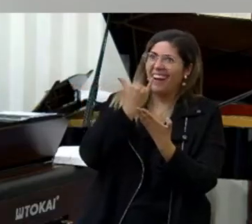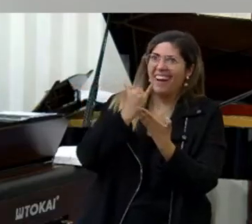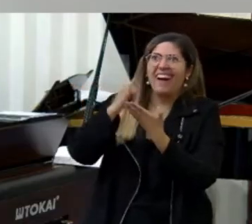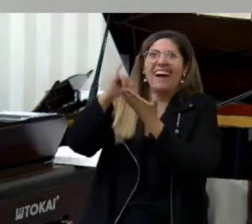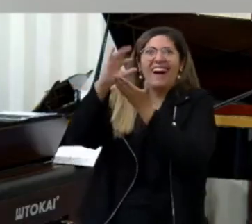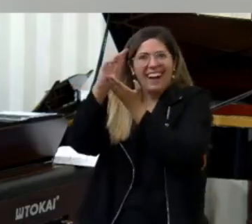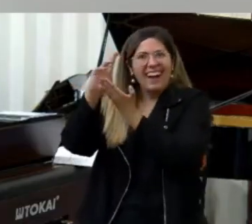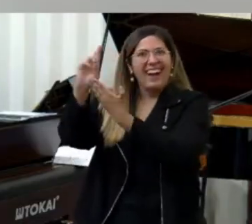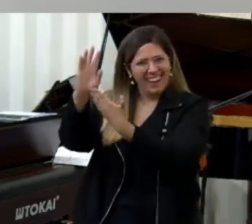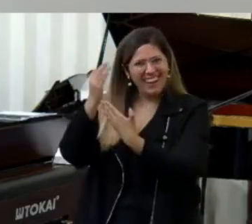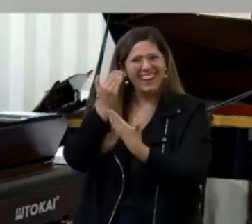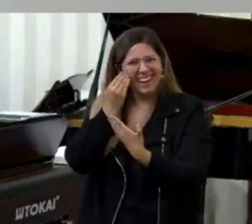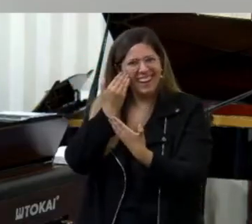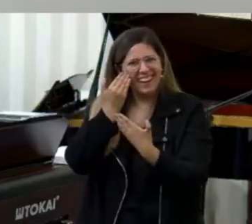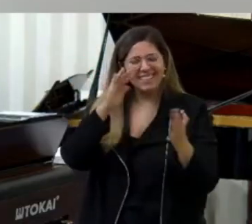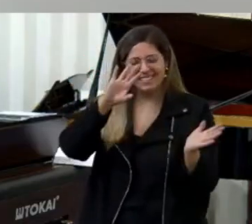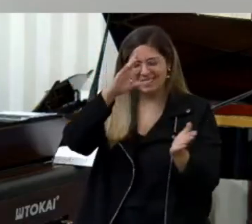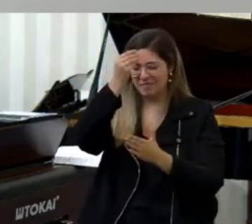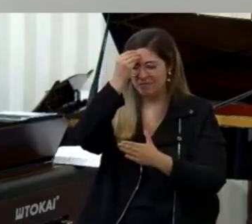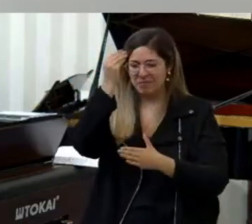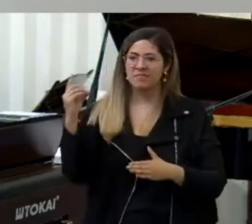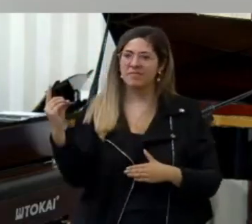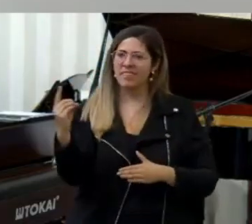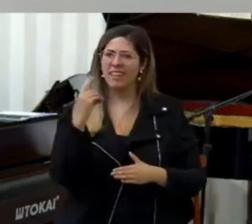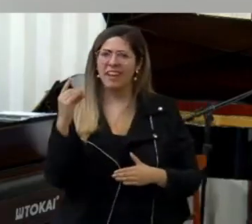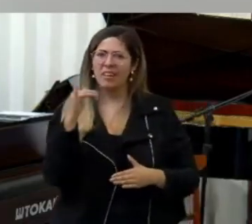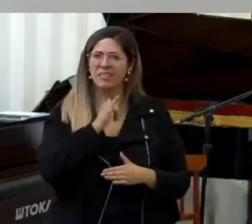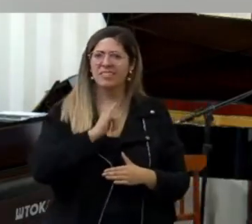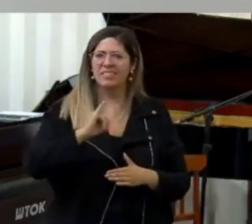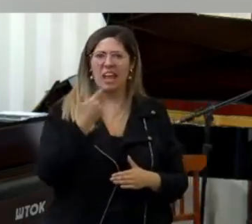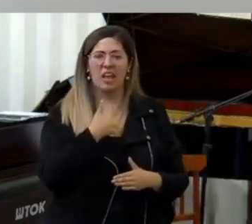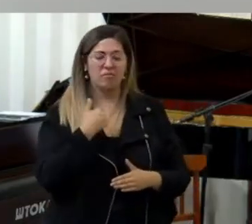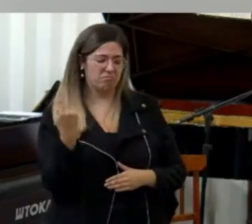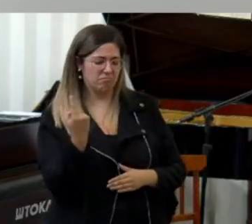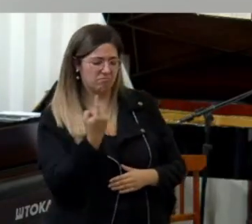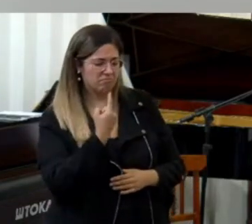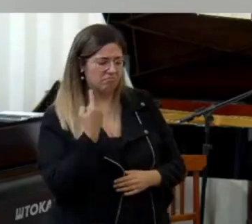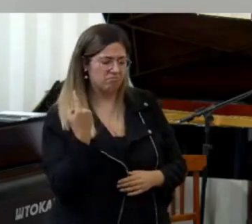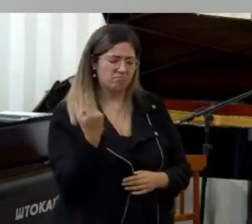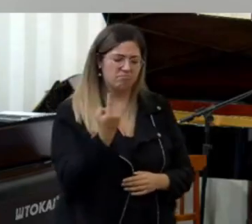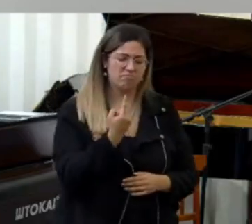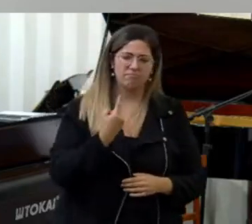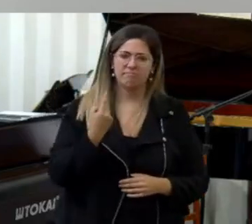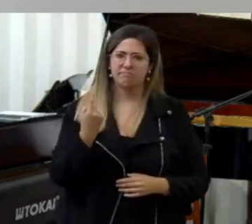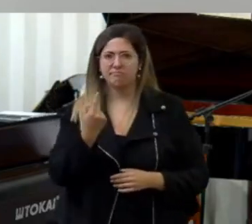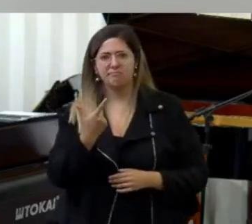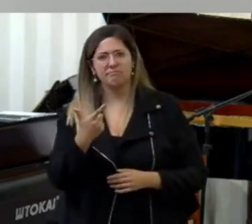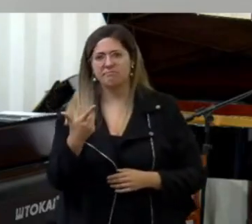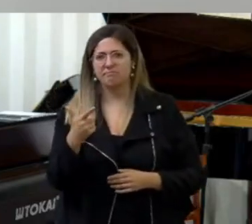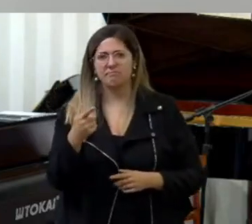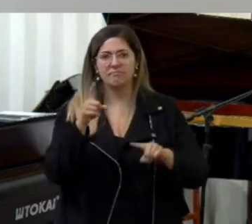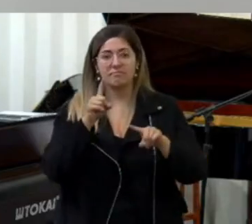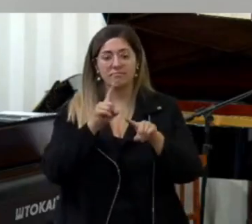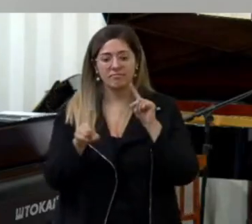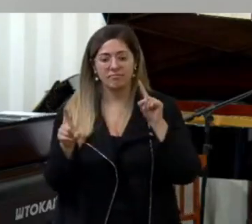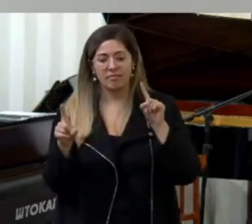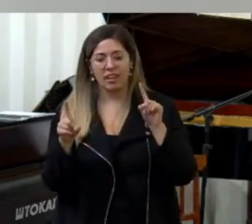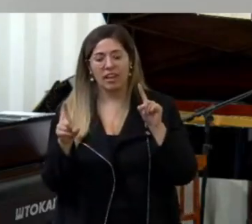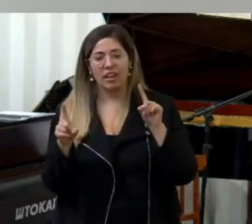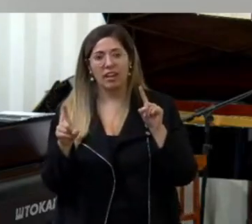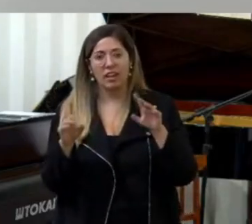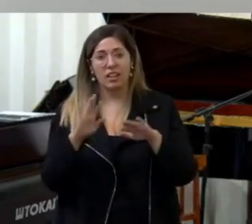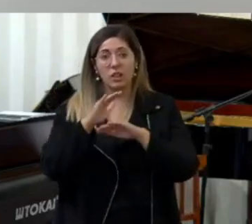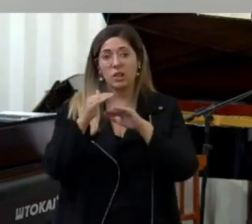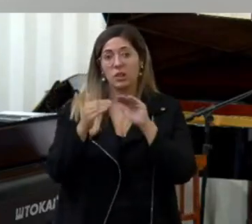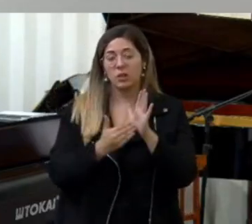né? E aí ele diz assim, viu, eu não estou sozinho, Senhor. Tem muita gente assim. Olha o que ele considera, olha